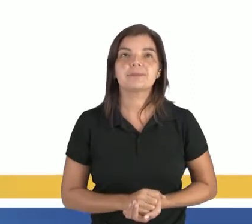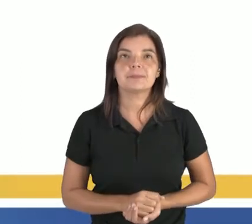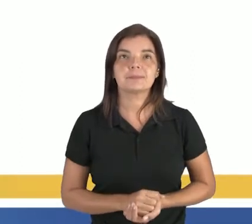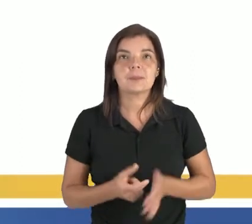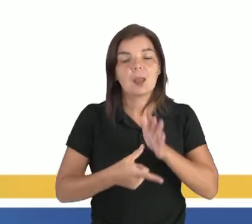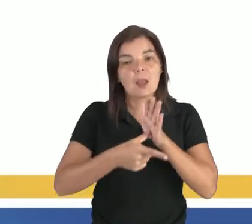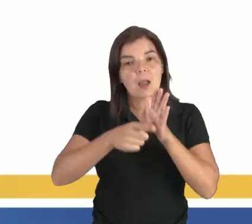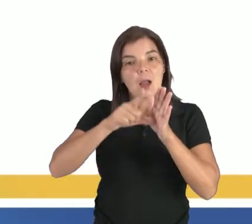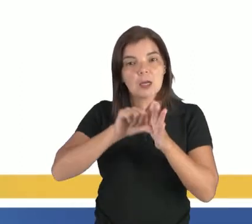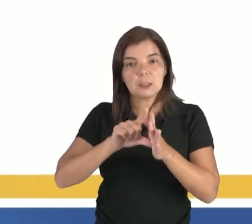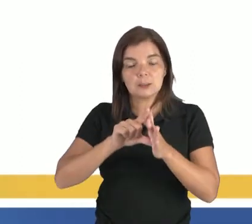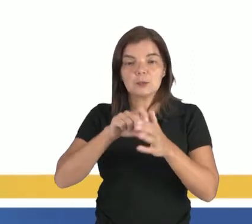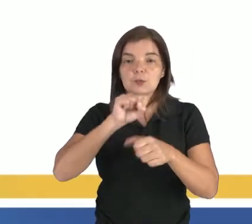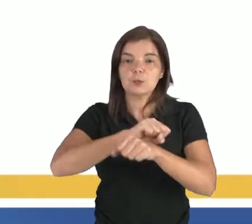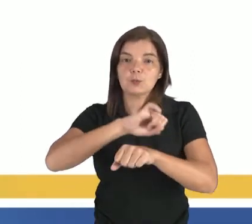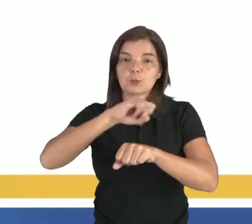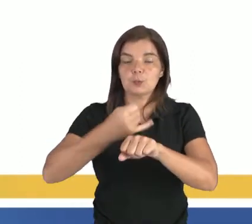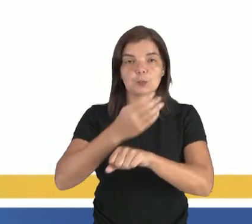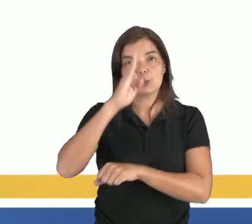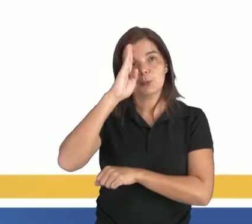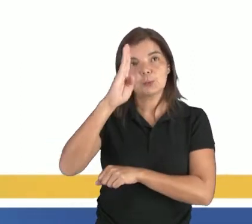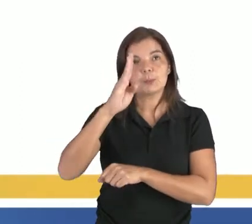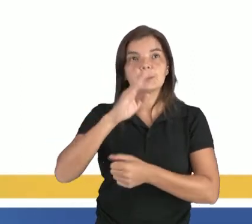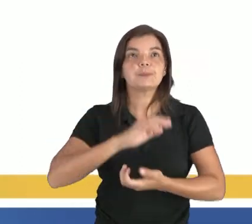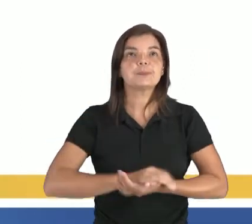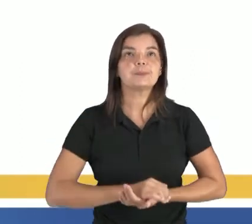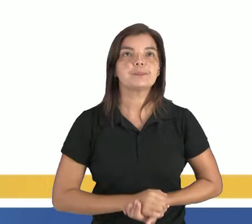antes do sujeito principal, né?